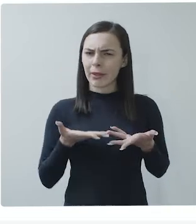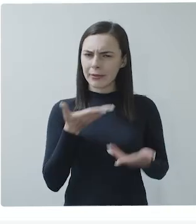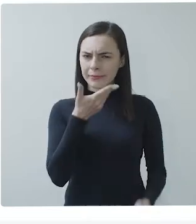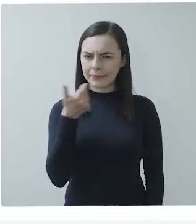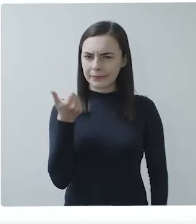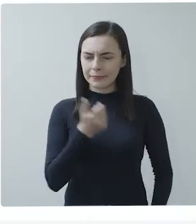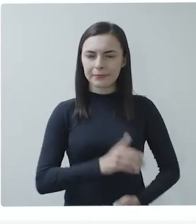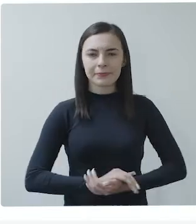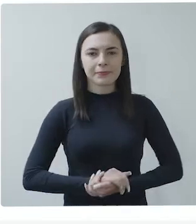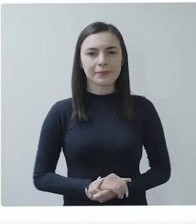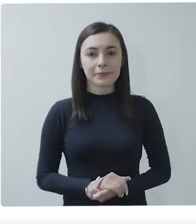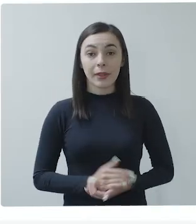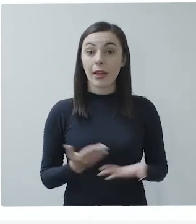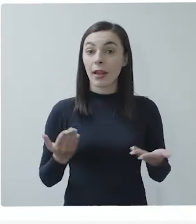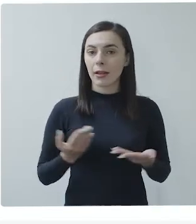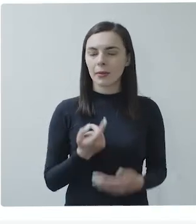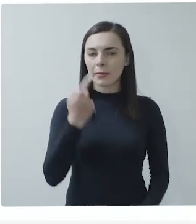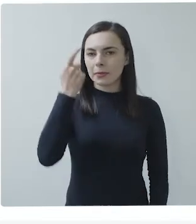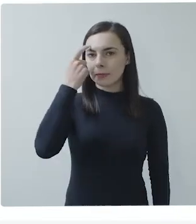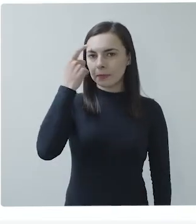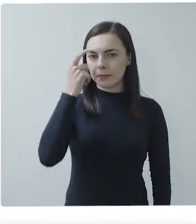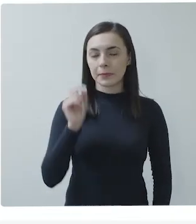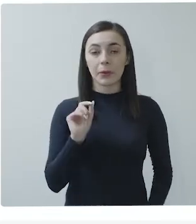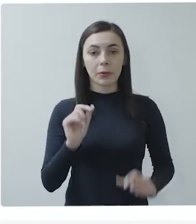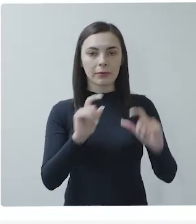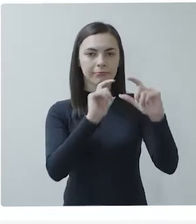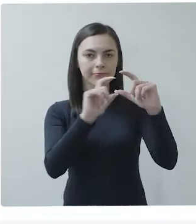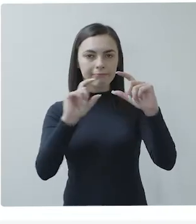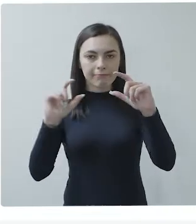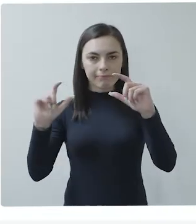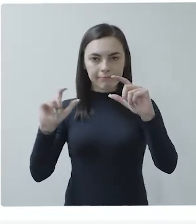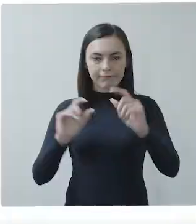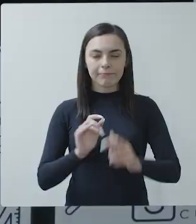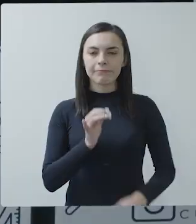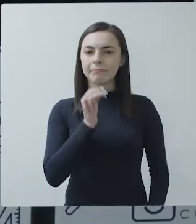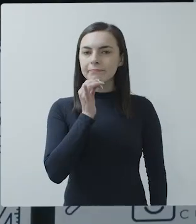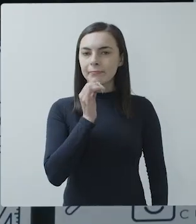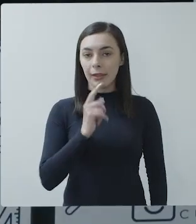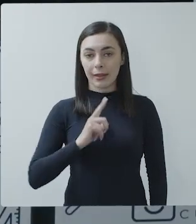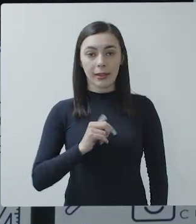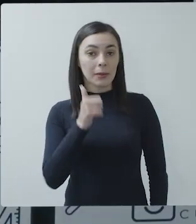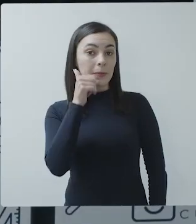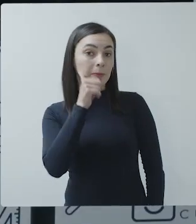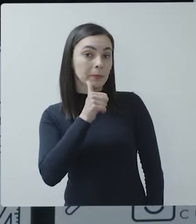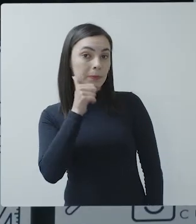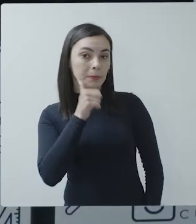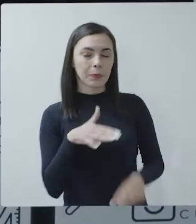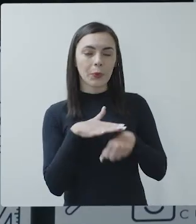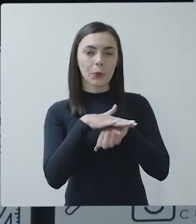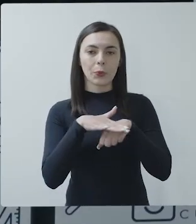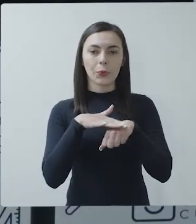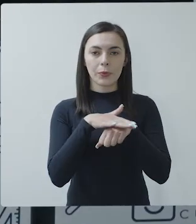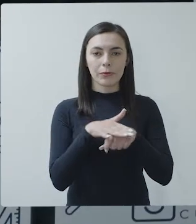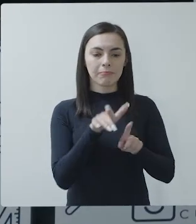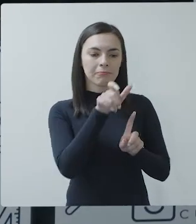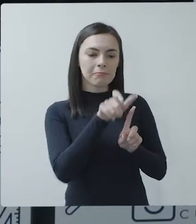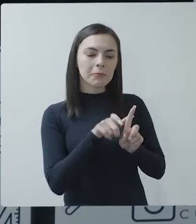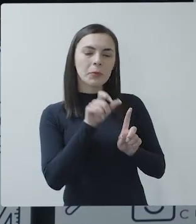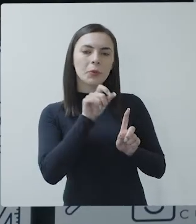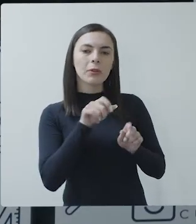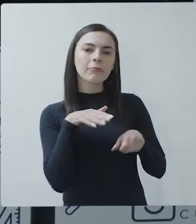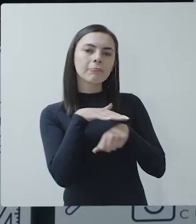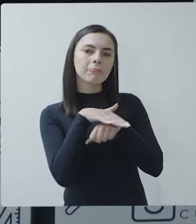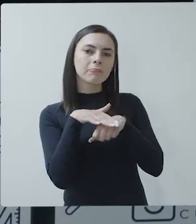me explicar? Então vamos pensar. Nessa tirinha, tem uma amiga conversando com o Armandinho